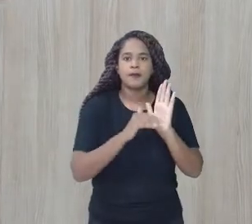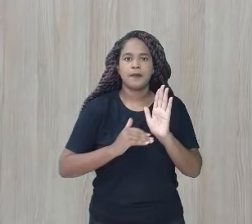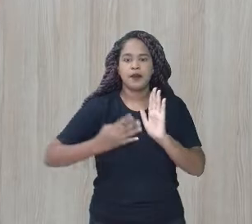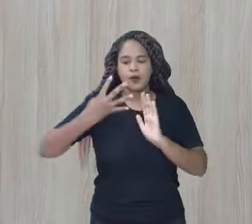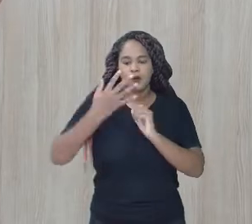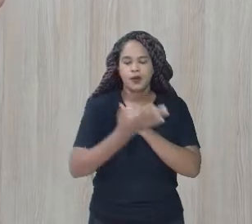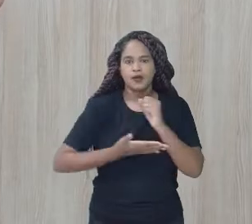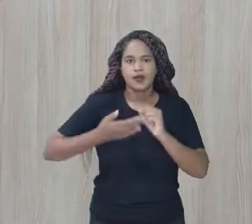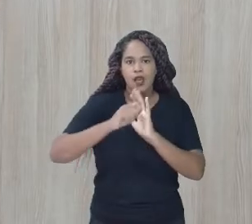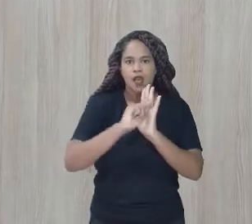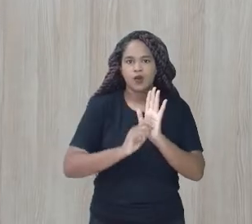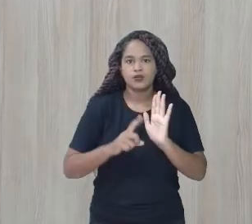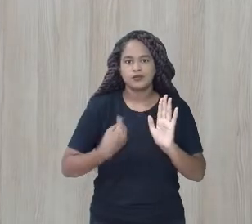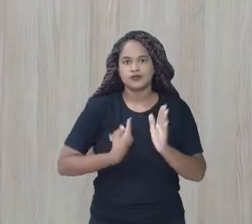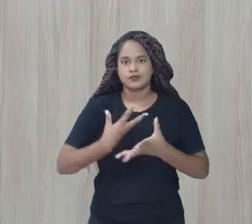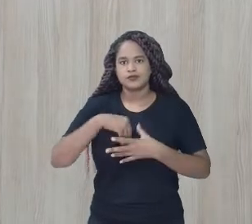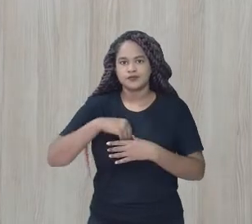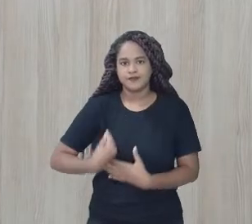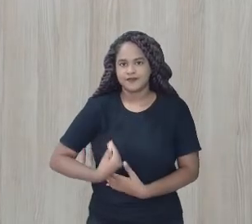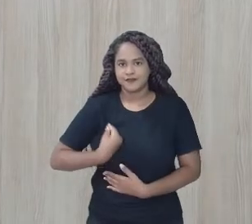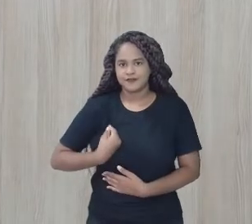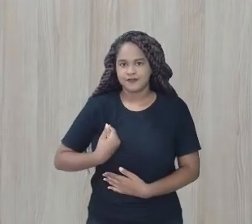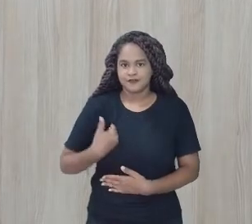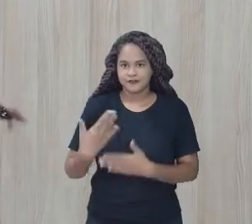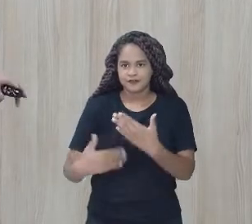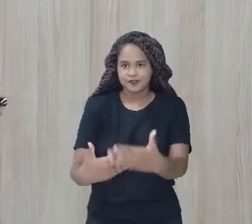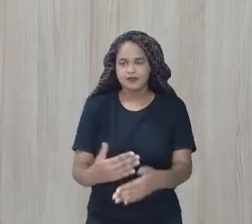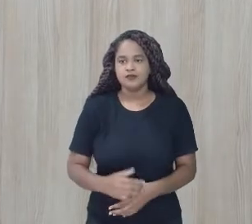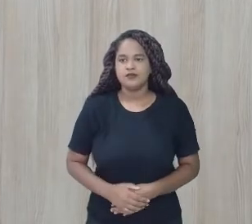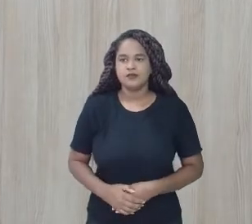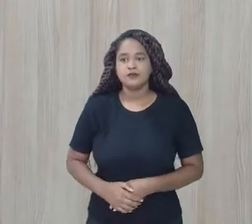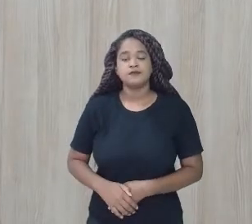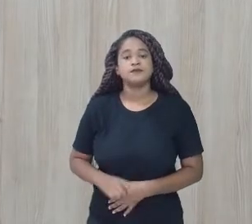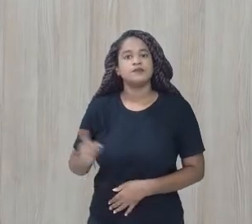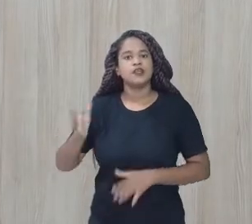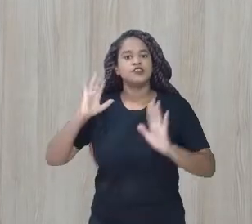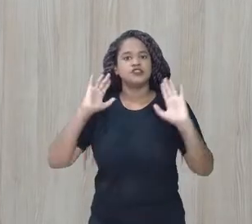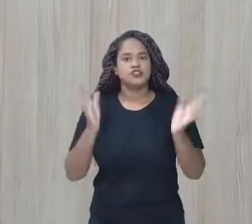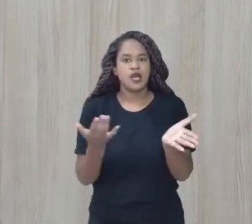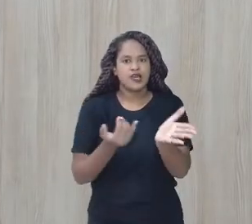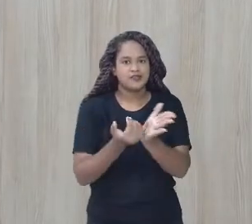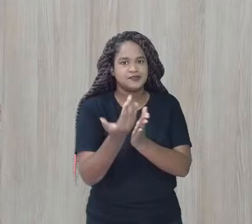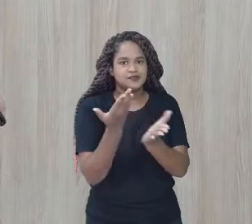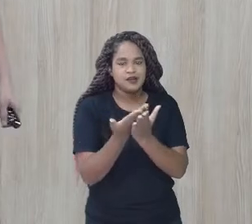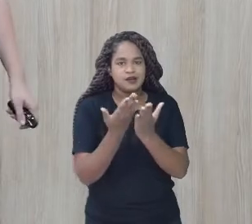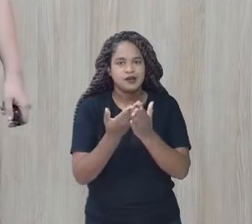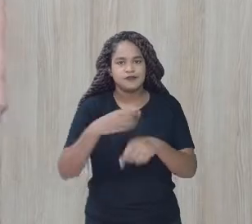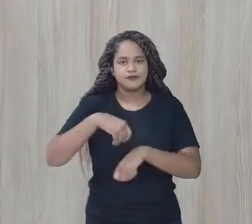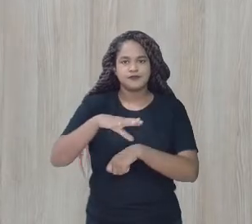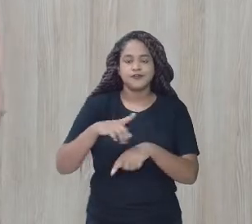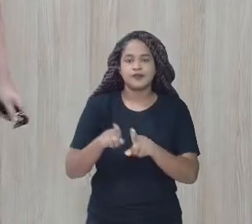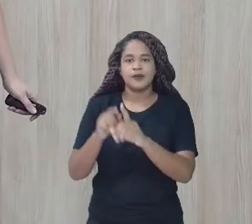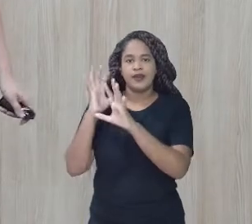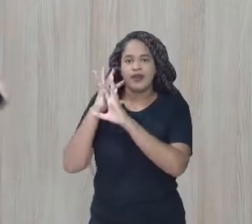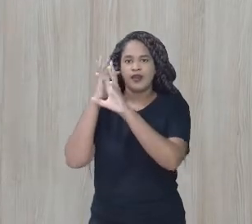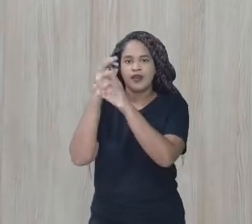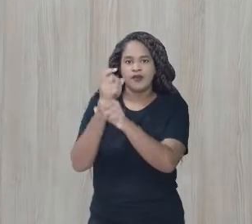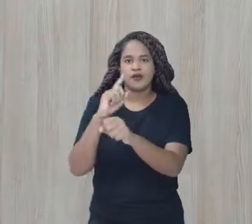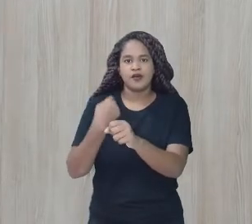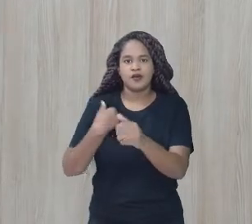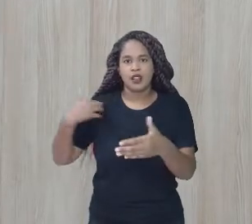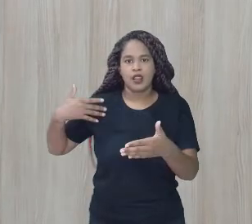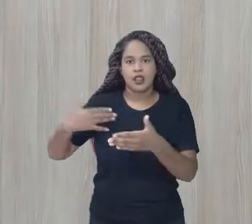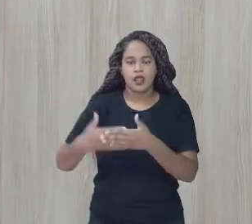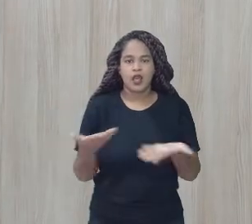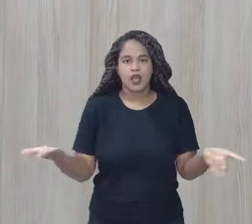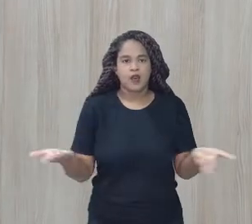do algoritmo no nosso dia a dia, certo? Pronto. Dei a introdução da aula, falei da revisão que a gente fez até agora. Deixa eu